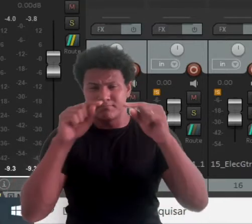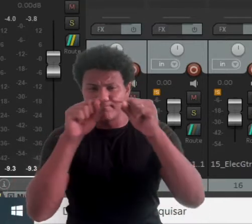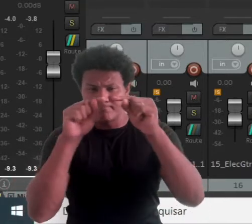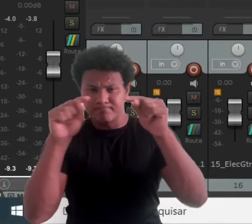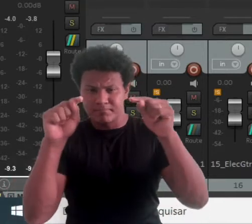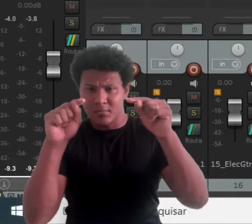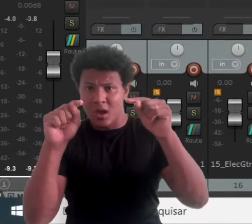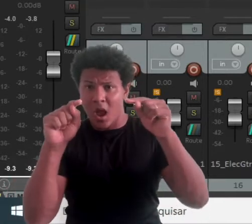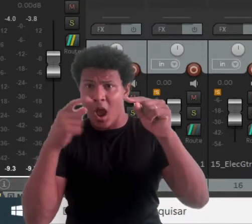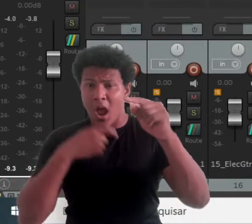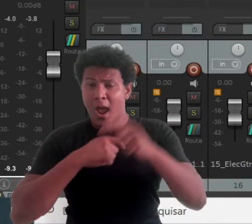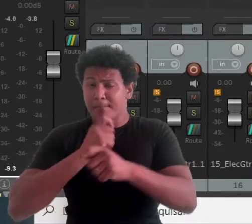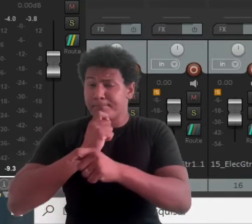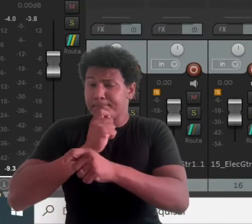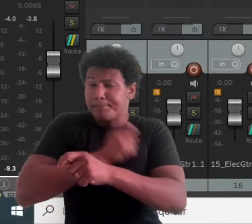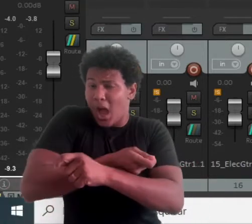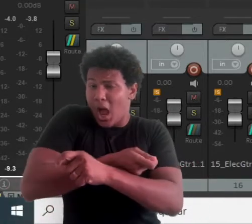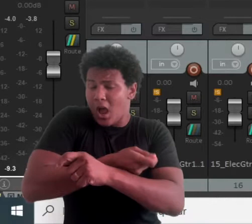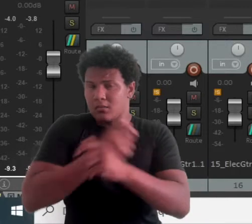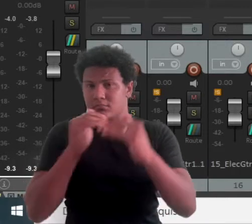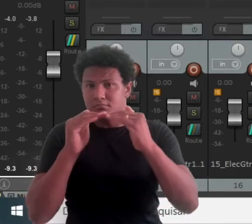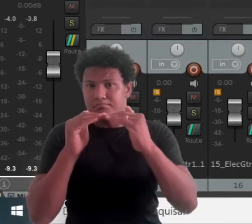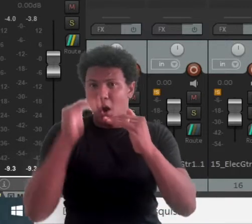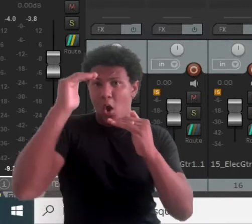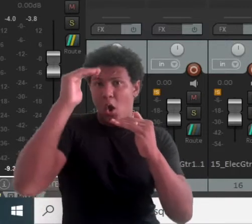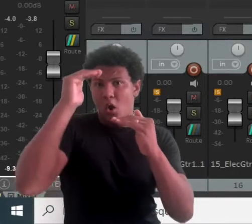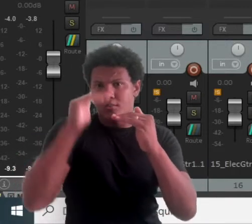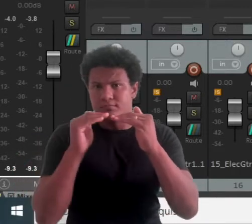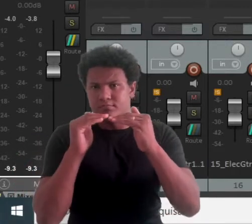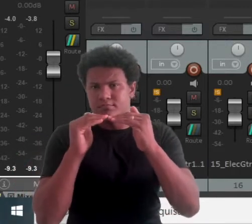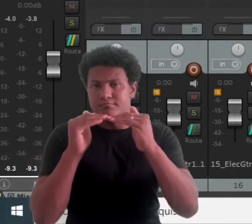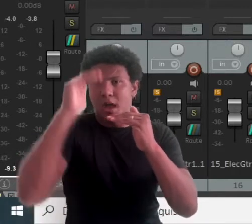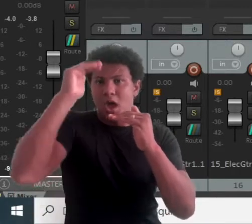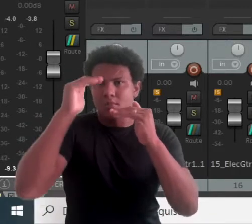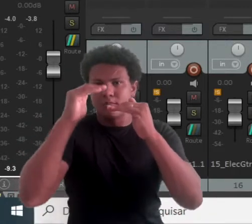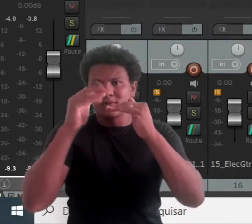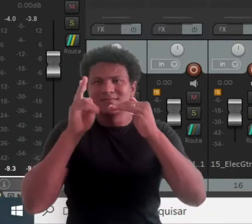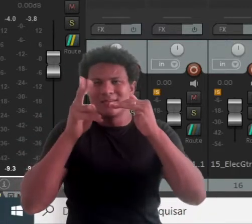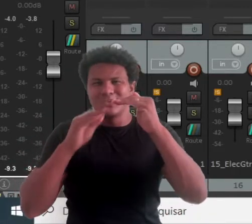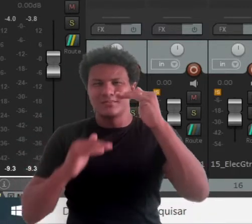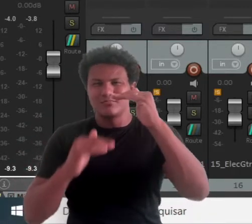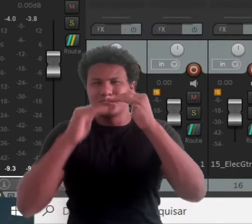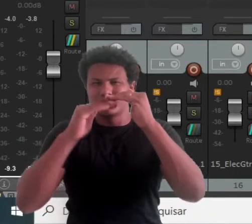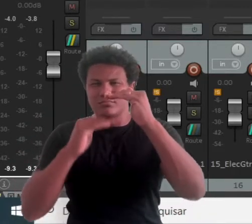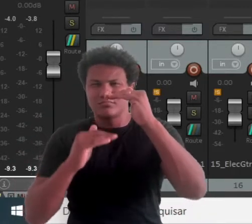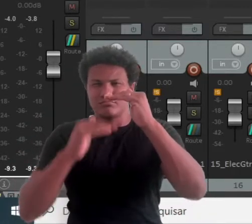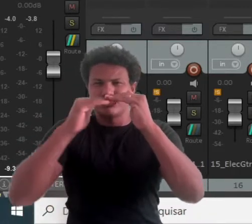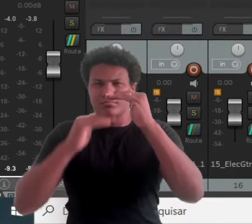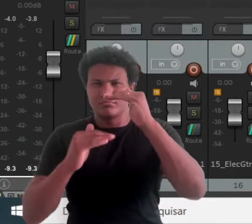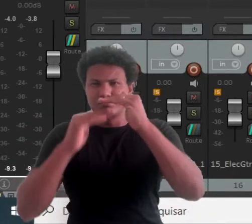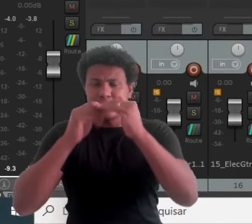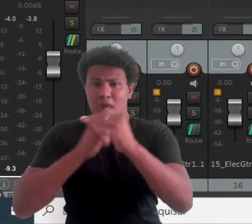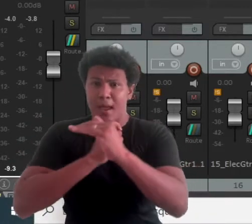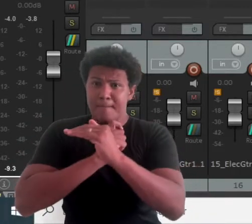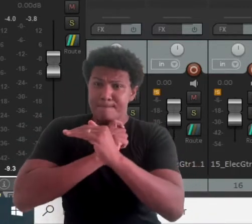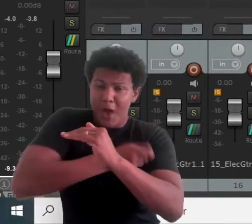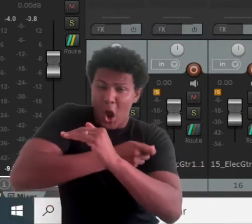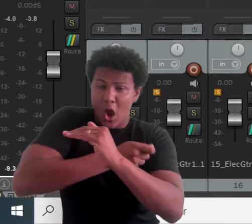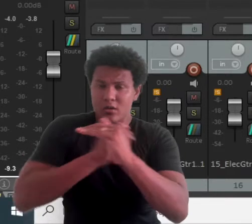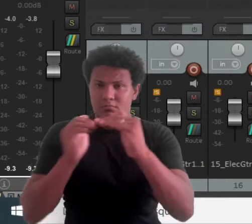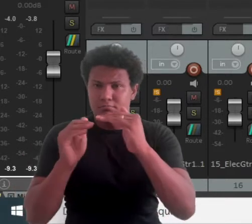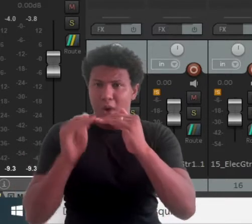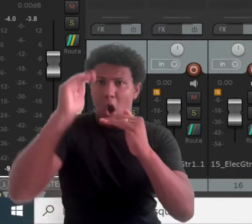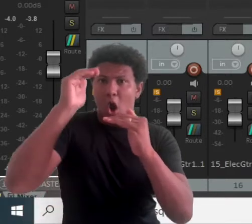6. Então eu vou colocar esse threshold mais ou menos um pouco abaixo de menos 6, que é para ele começar a limitar, beleza?